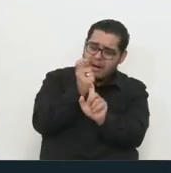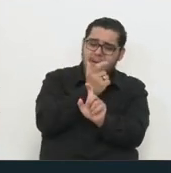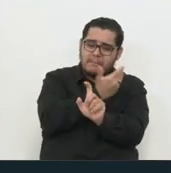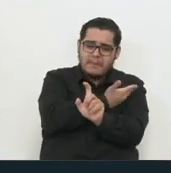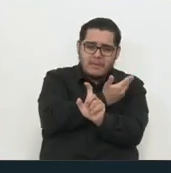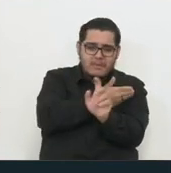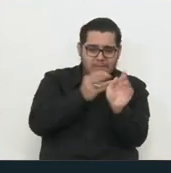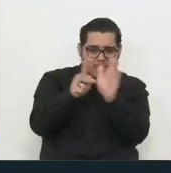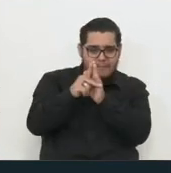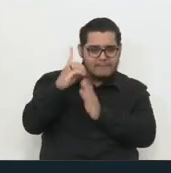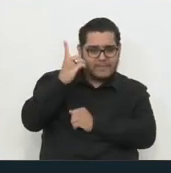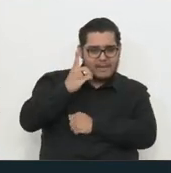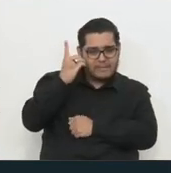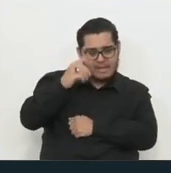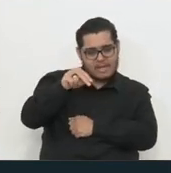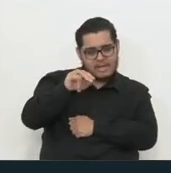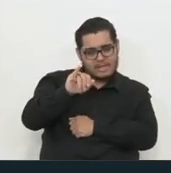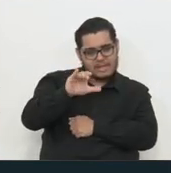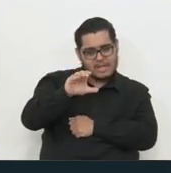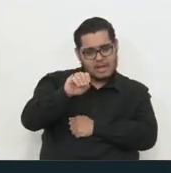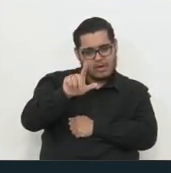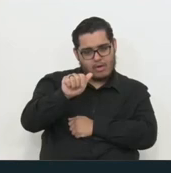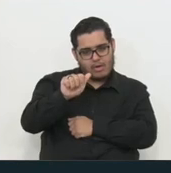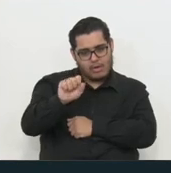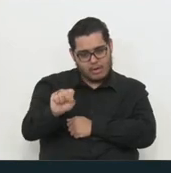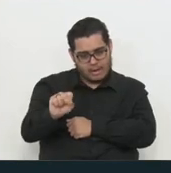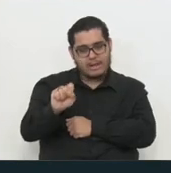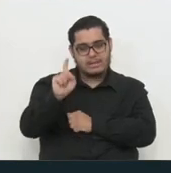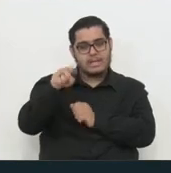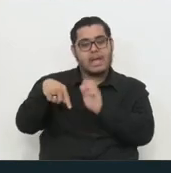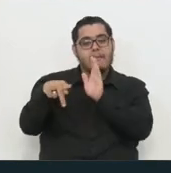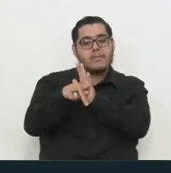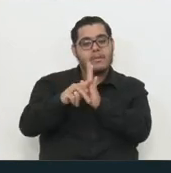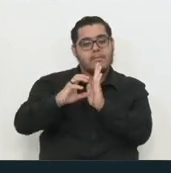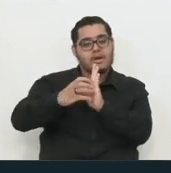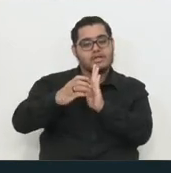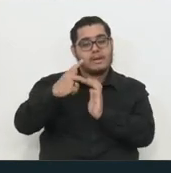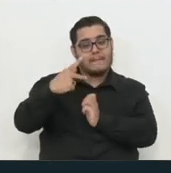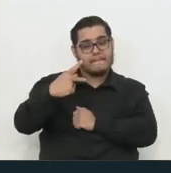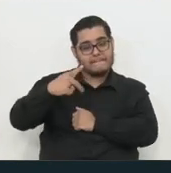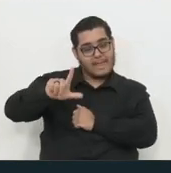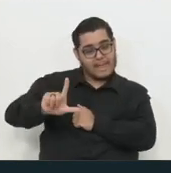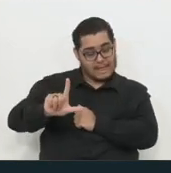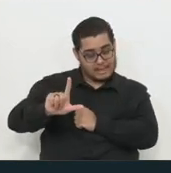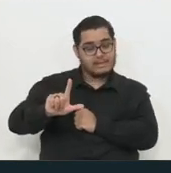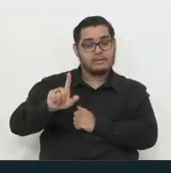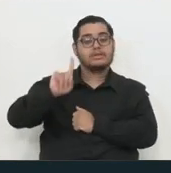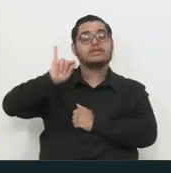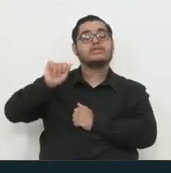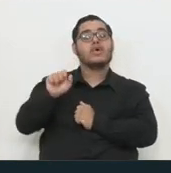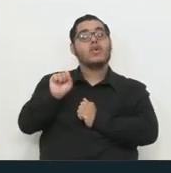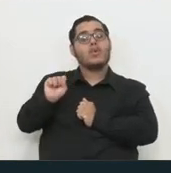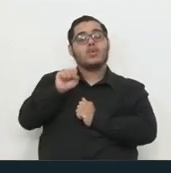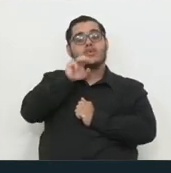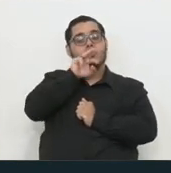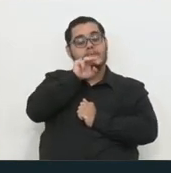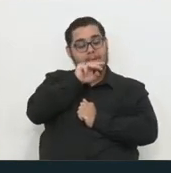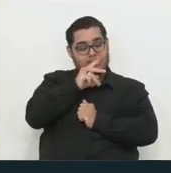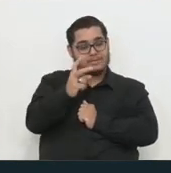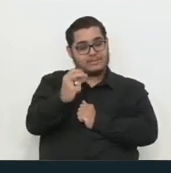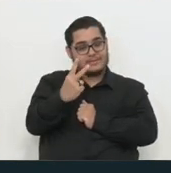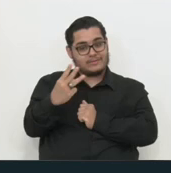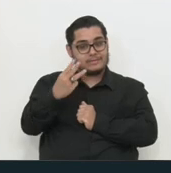federal Nicolas Ferreiras do pl de Minas Gerais ao discursar no último dia oito de março de 2023